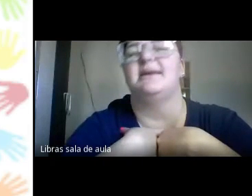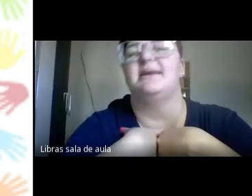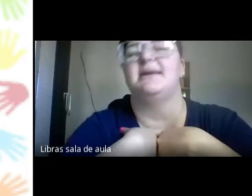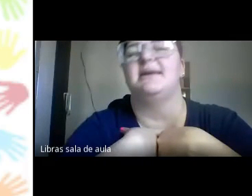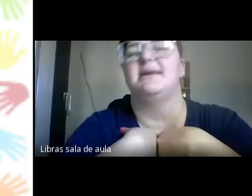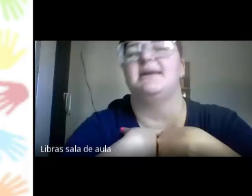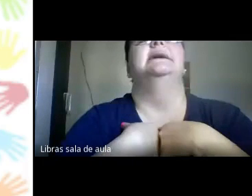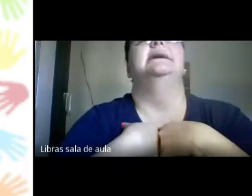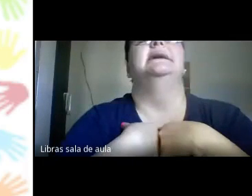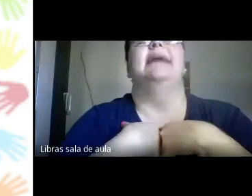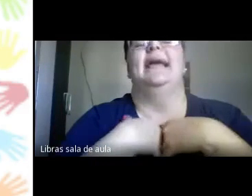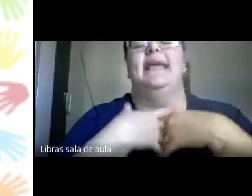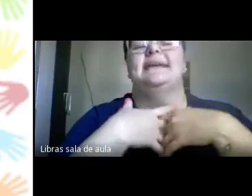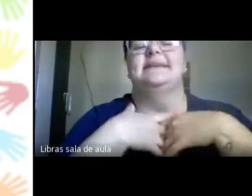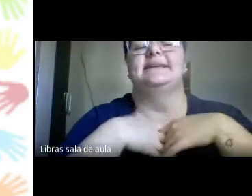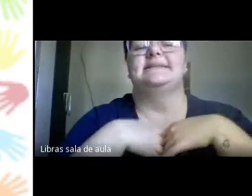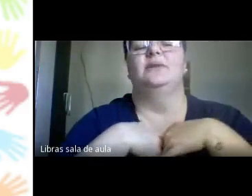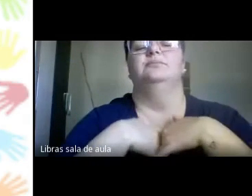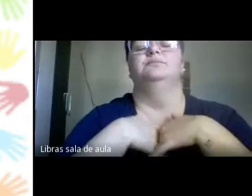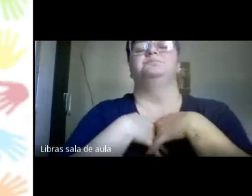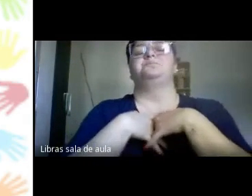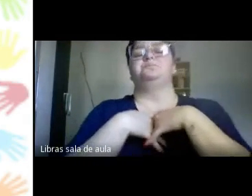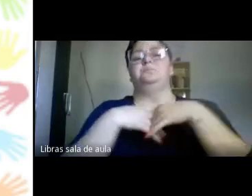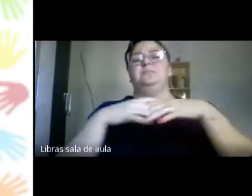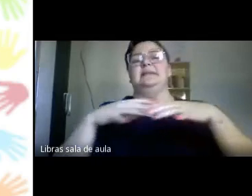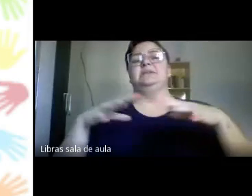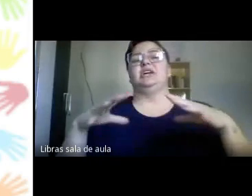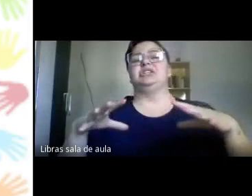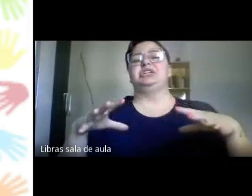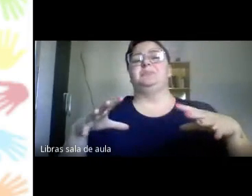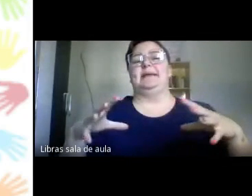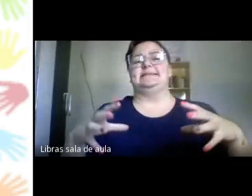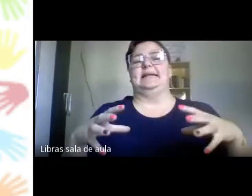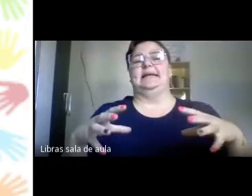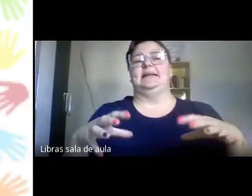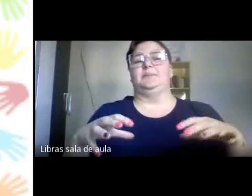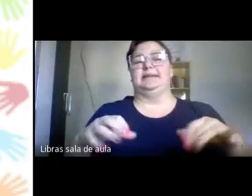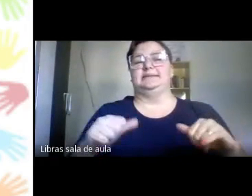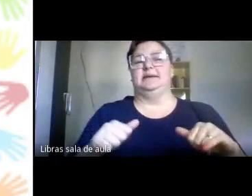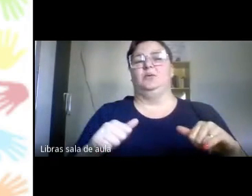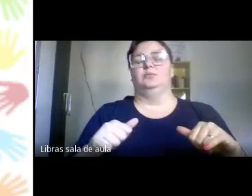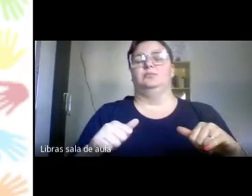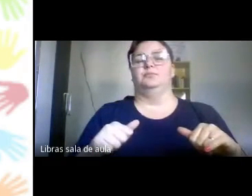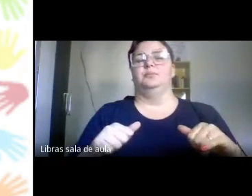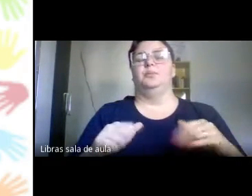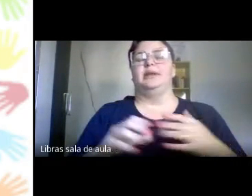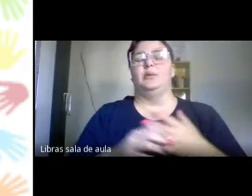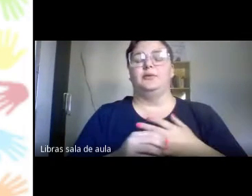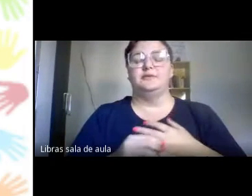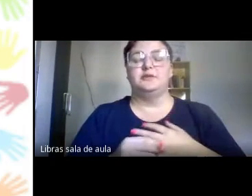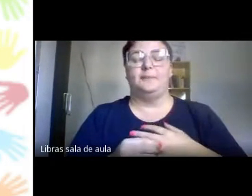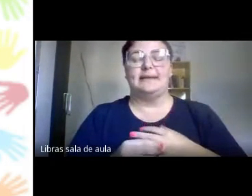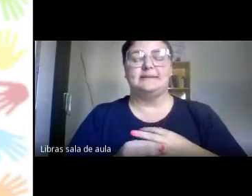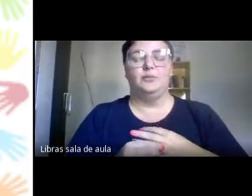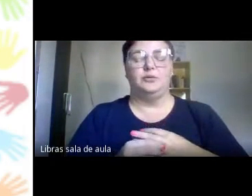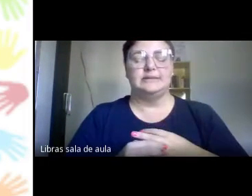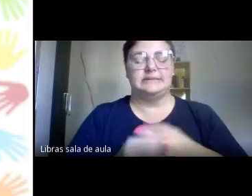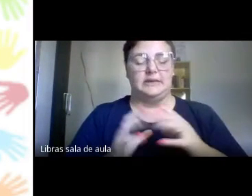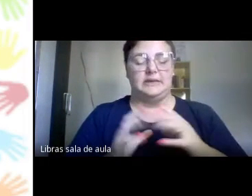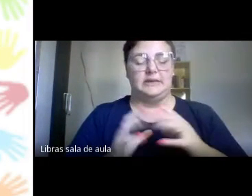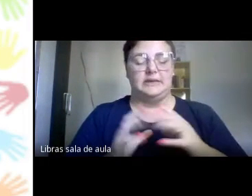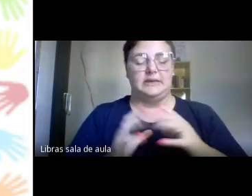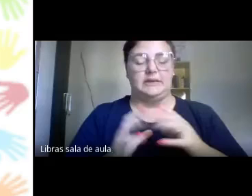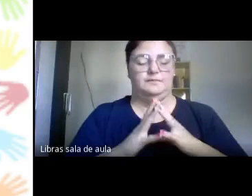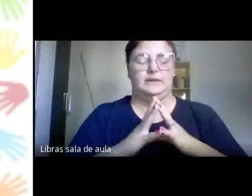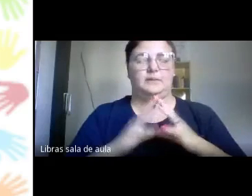né? E aí essa questão de a gente pensar na adaptação, porque o professor pensa muito